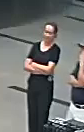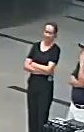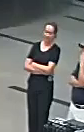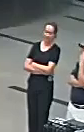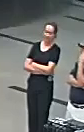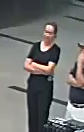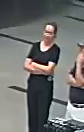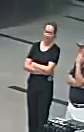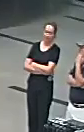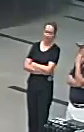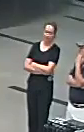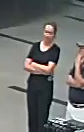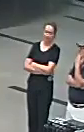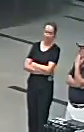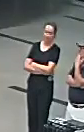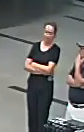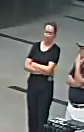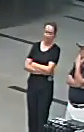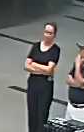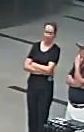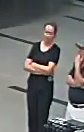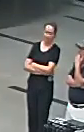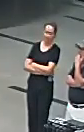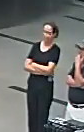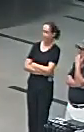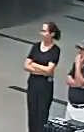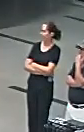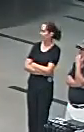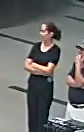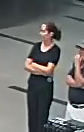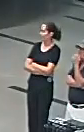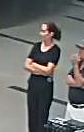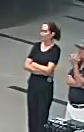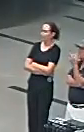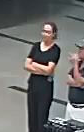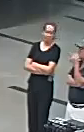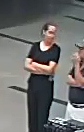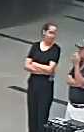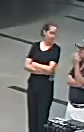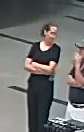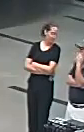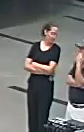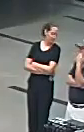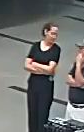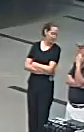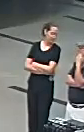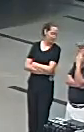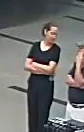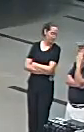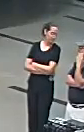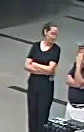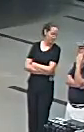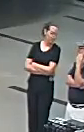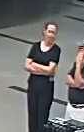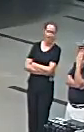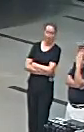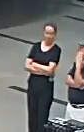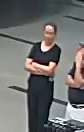Divinópolis e eu vou falar que nem Cleitinho a última vez